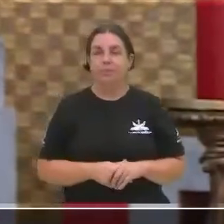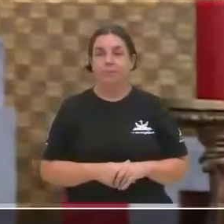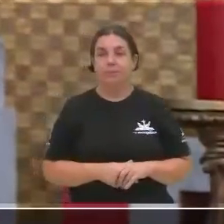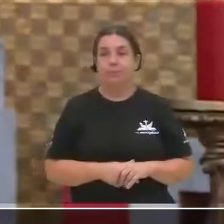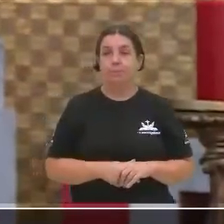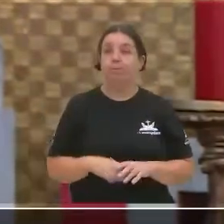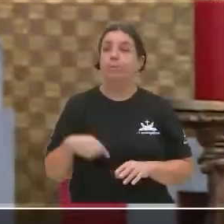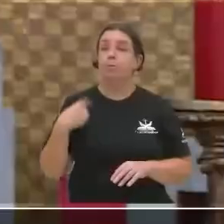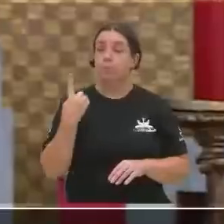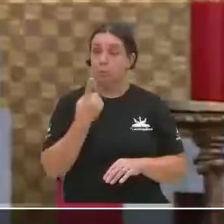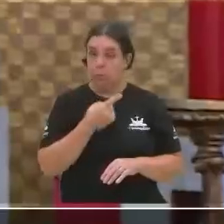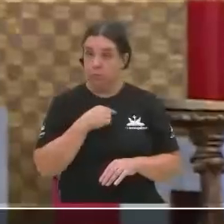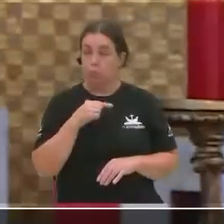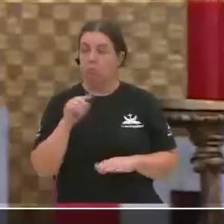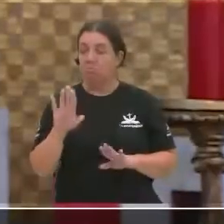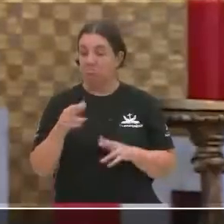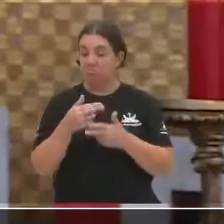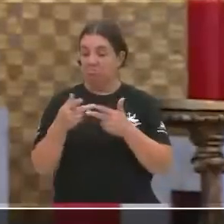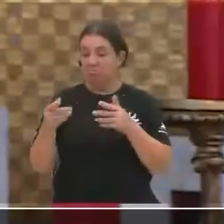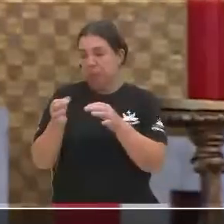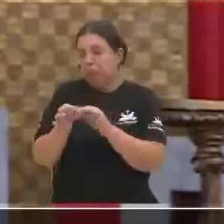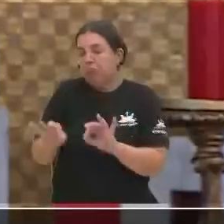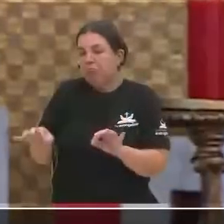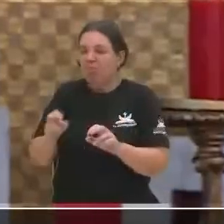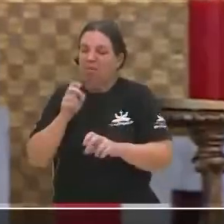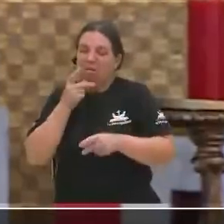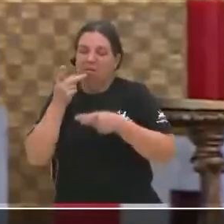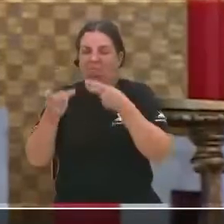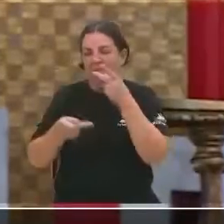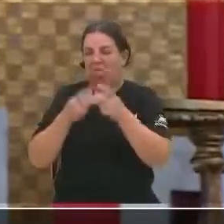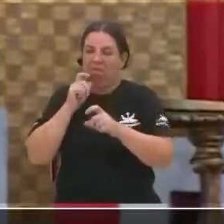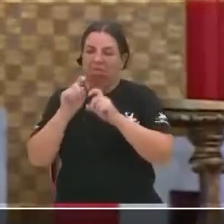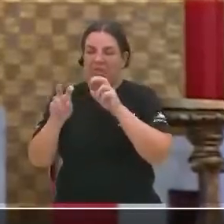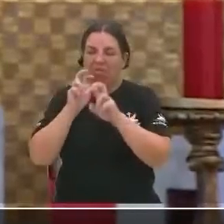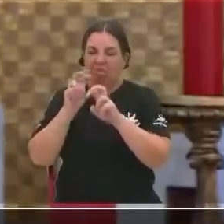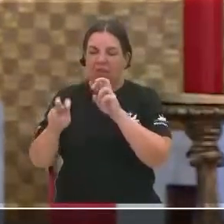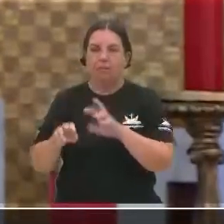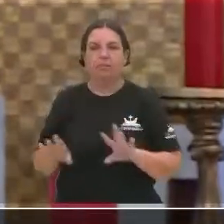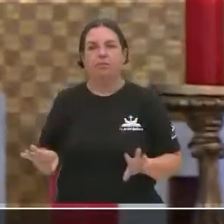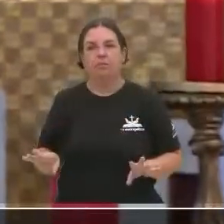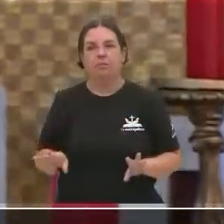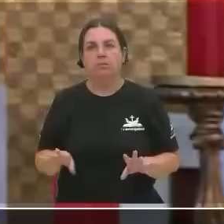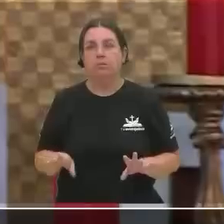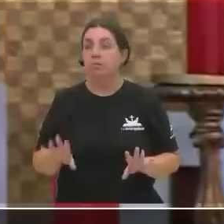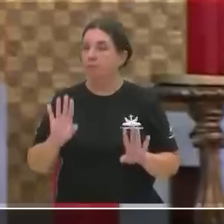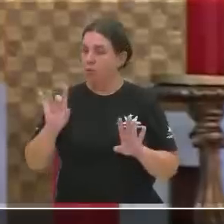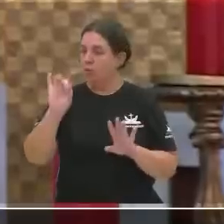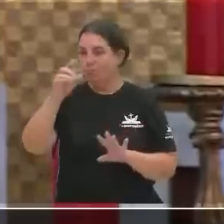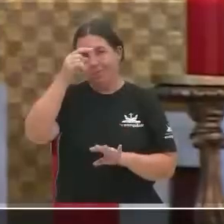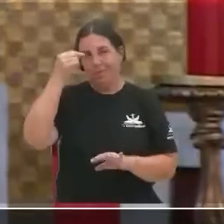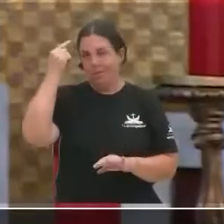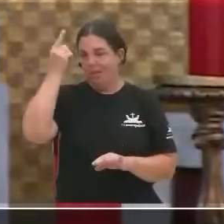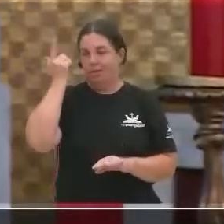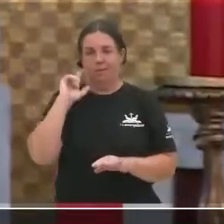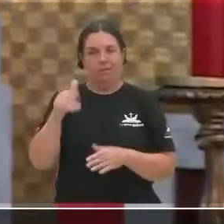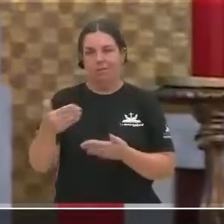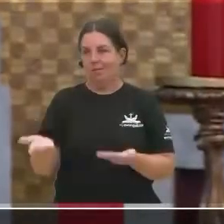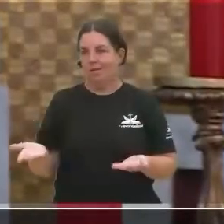Às vezes a gente Por muito menos xinga tanto é coisa dos Santos